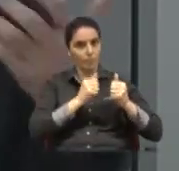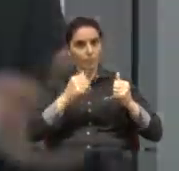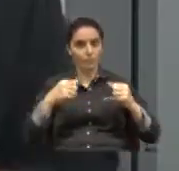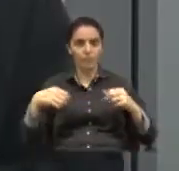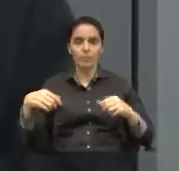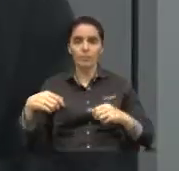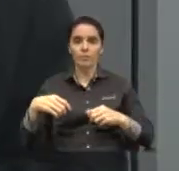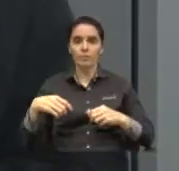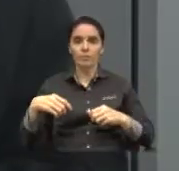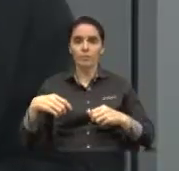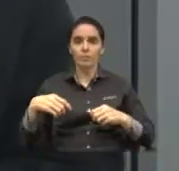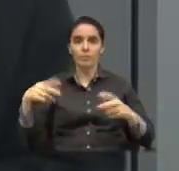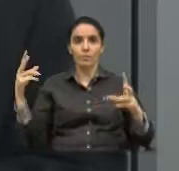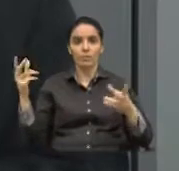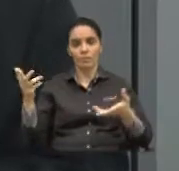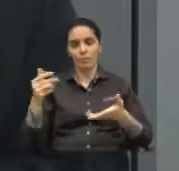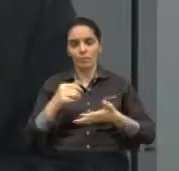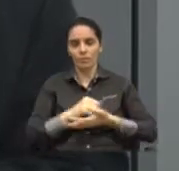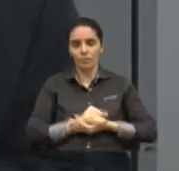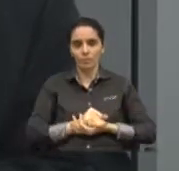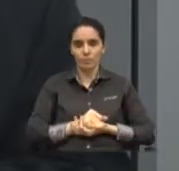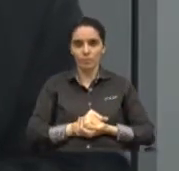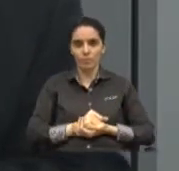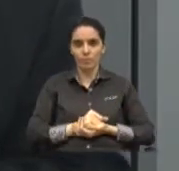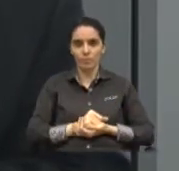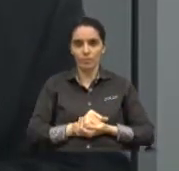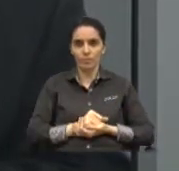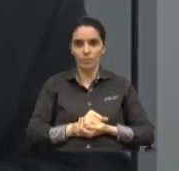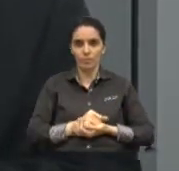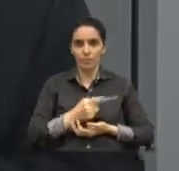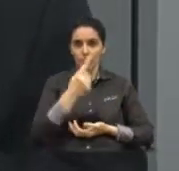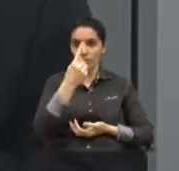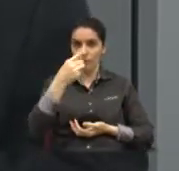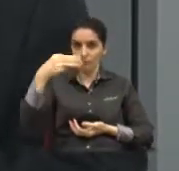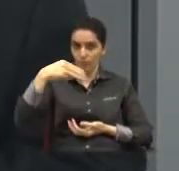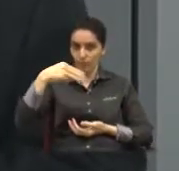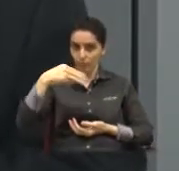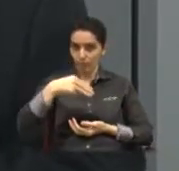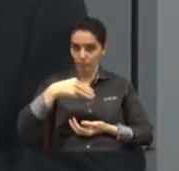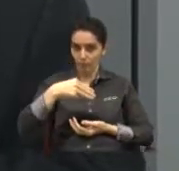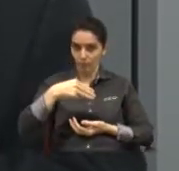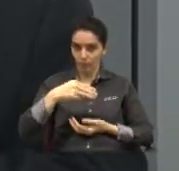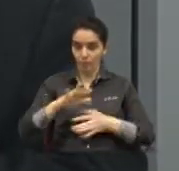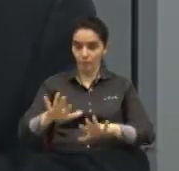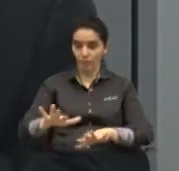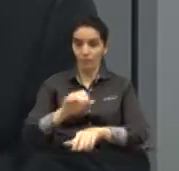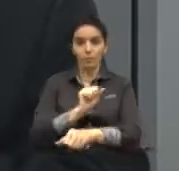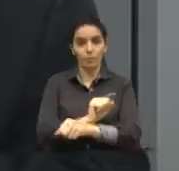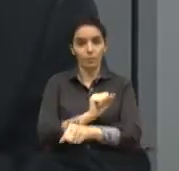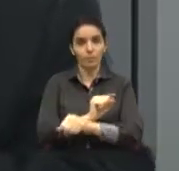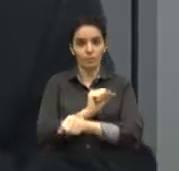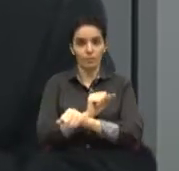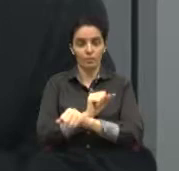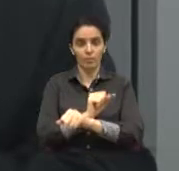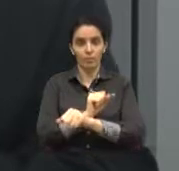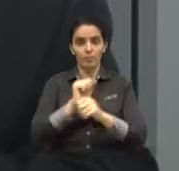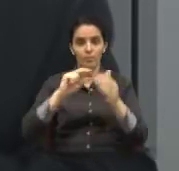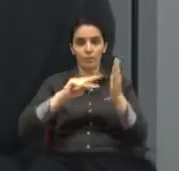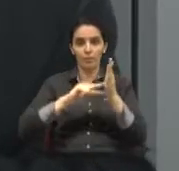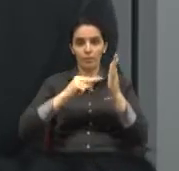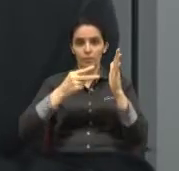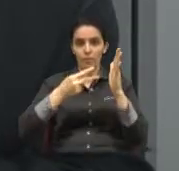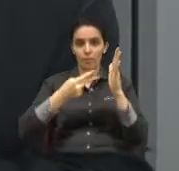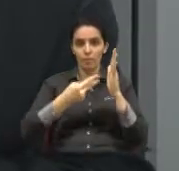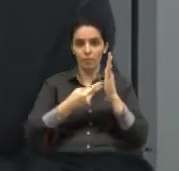ventilação adequada, você, para cada minuto que você deixa de prestar esse tipo de atendimento, você